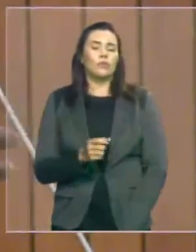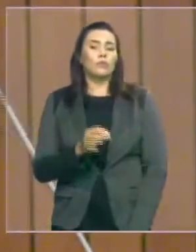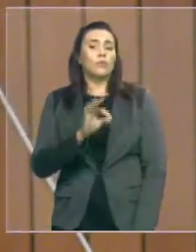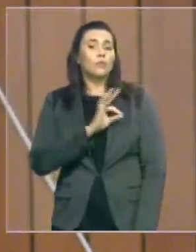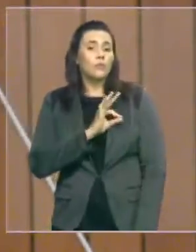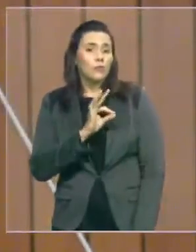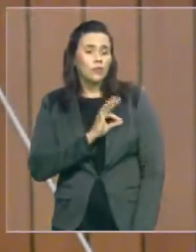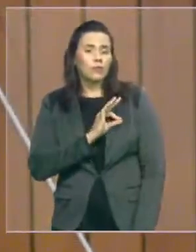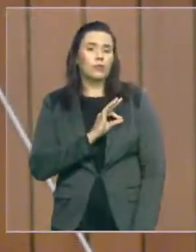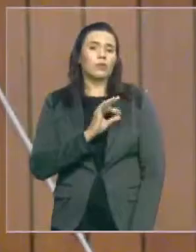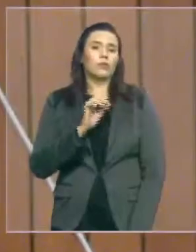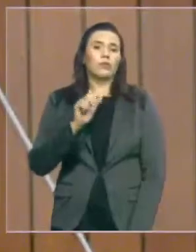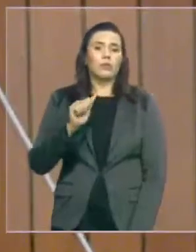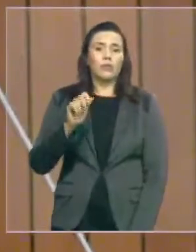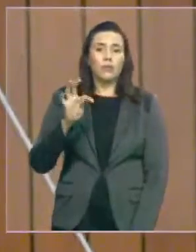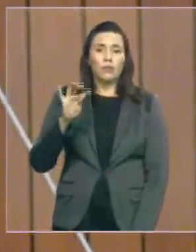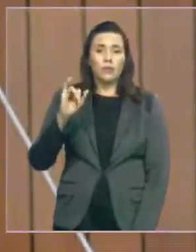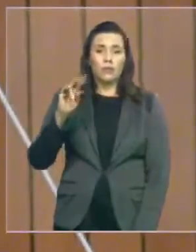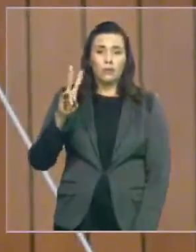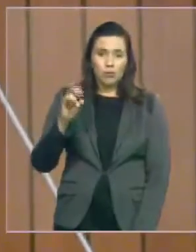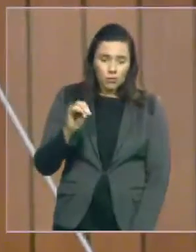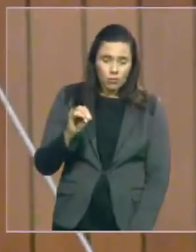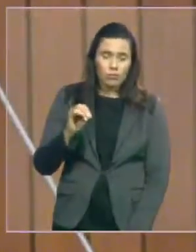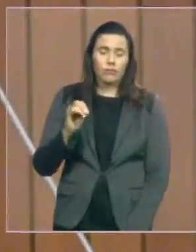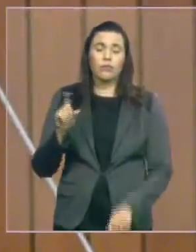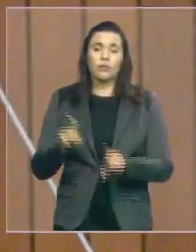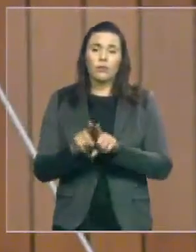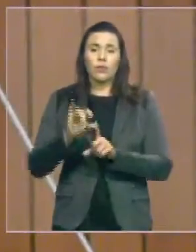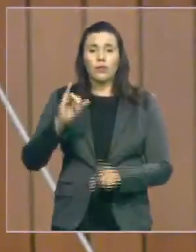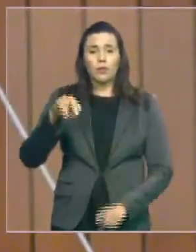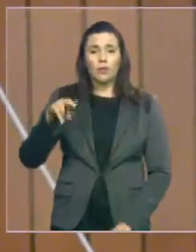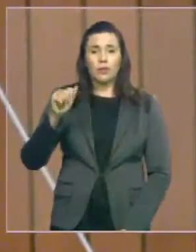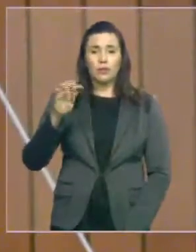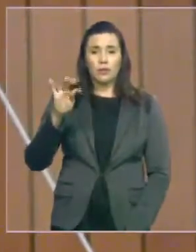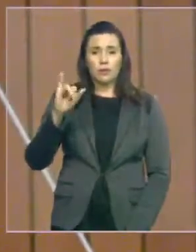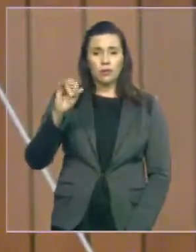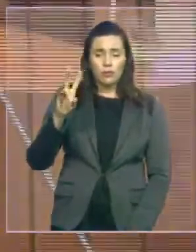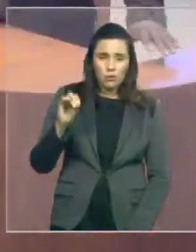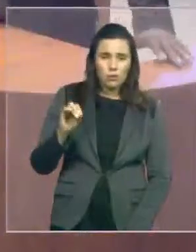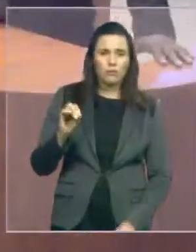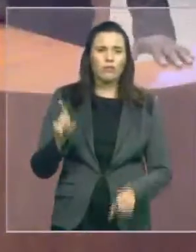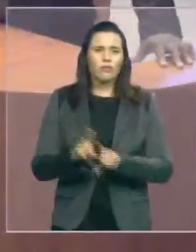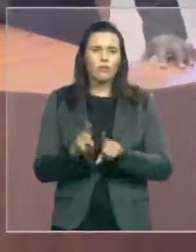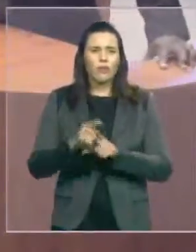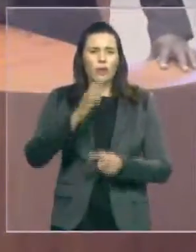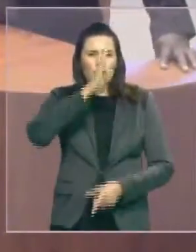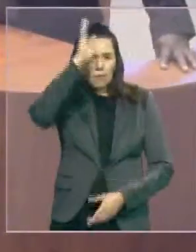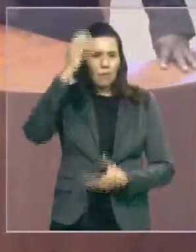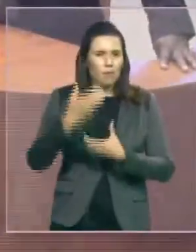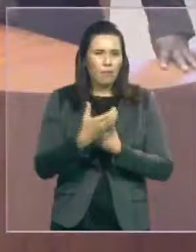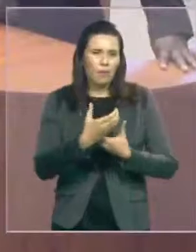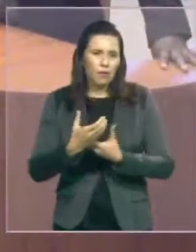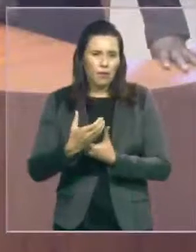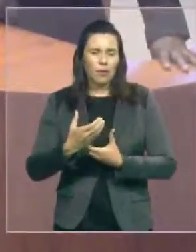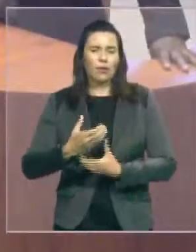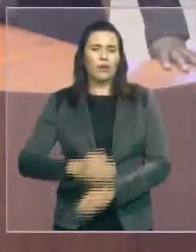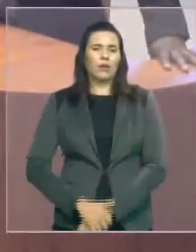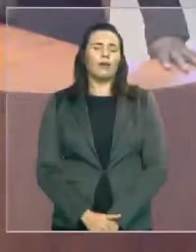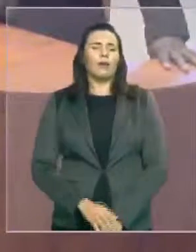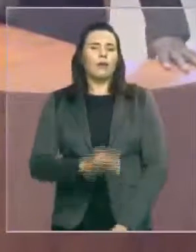e inativos. Senhores, nós já estamos vindo de patamares piores,